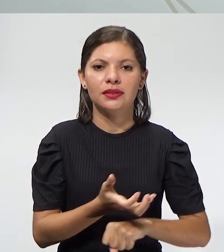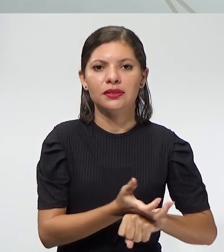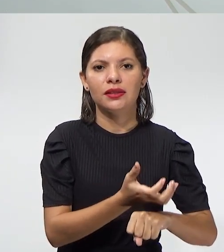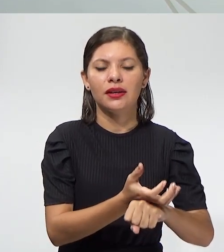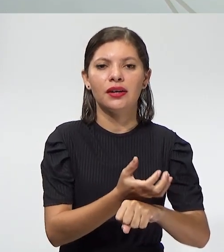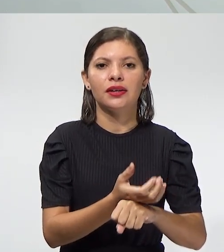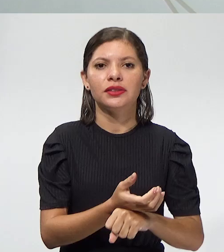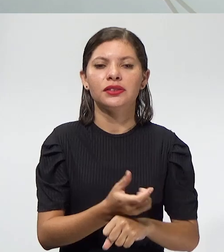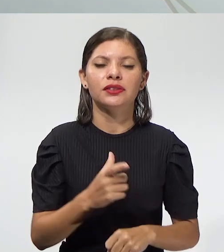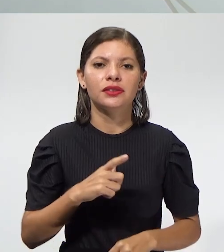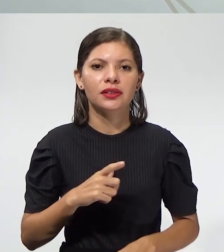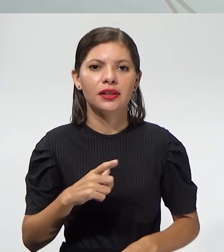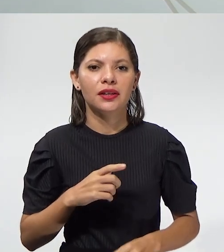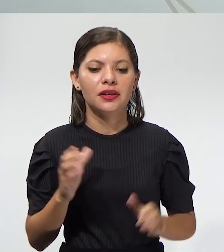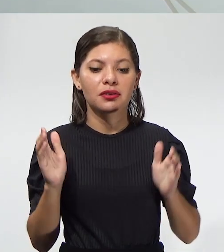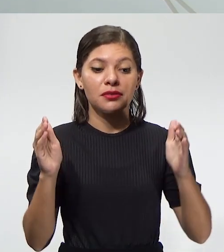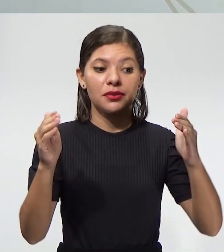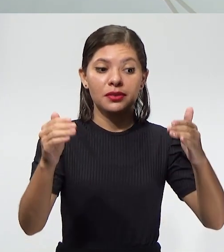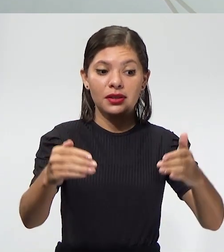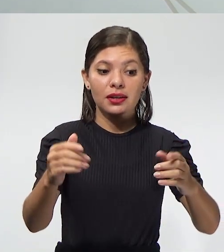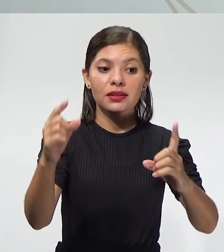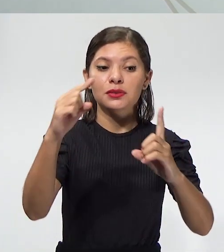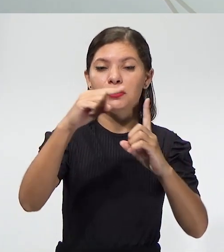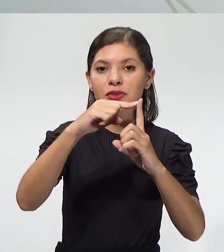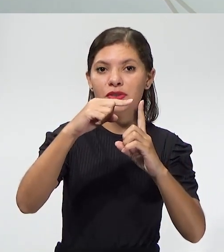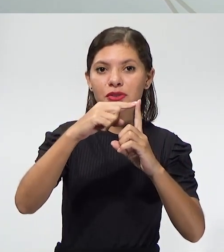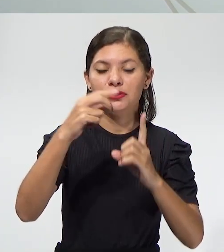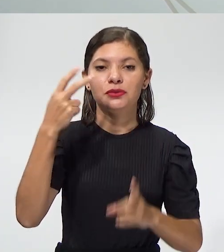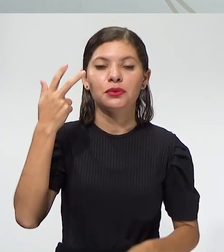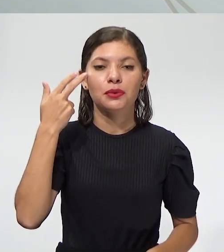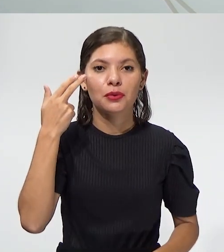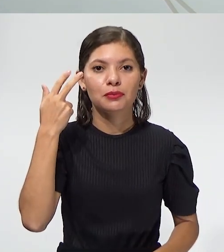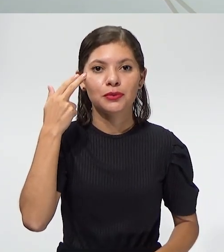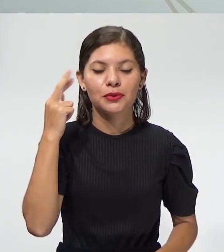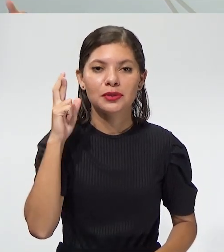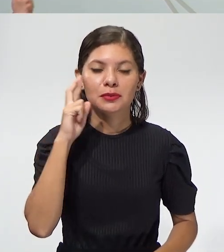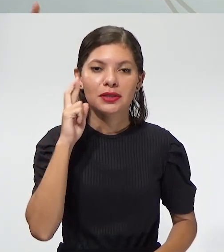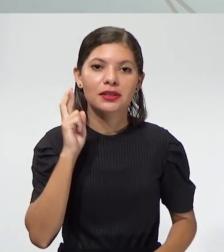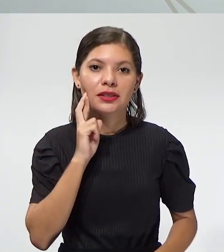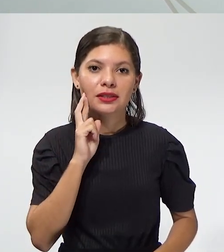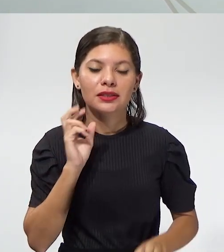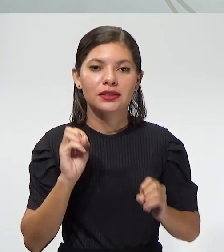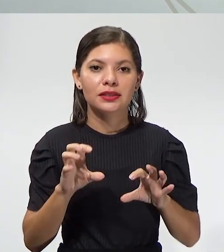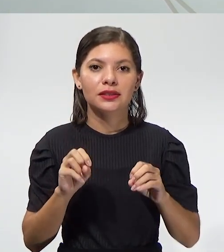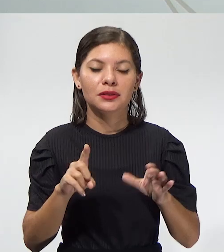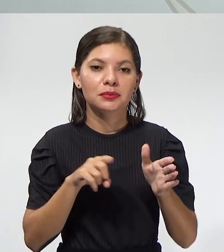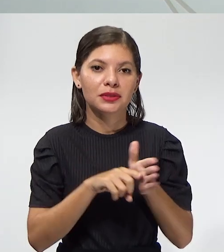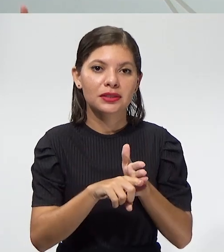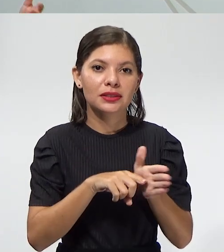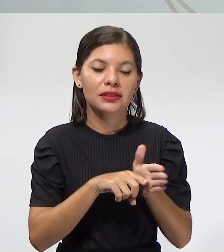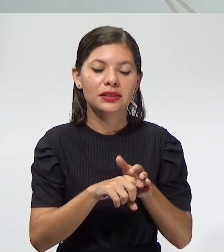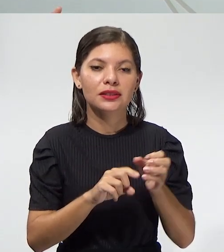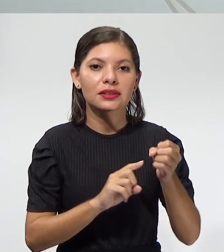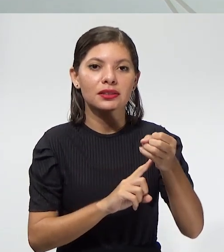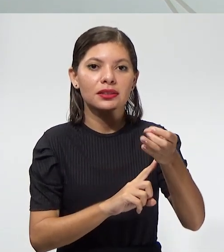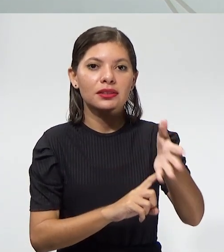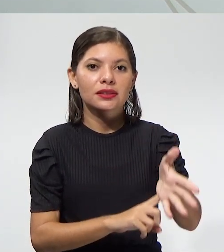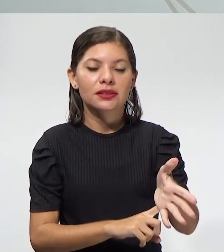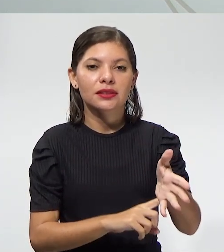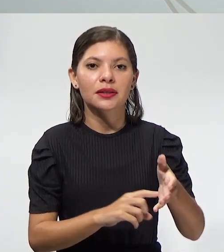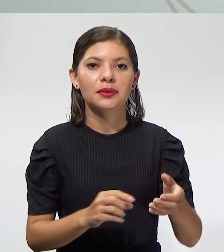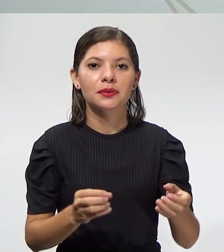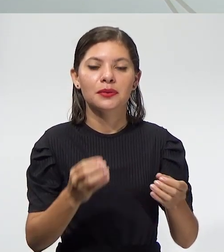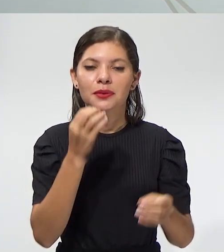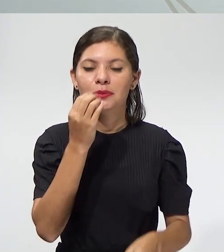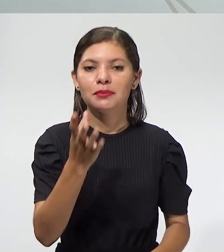se lançar na interdisciplinaridade com foco nesse objetivo comum, que é ter uma experiência de ensino, pesquisa